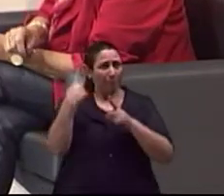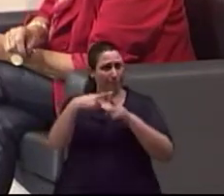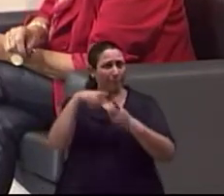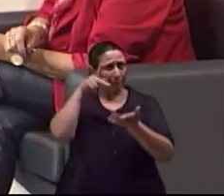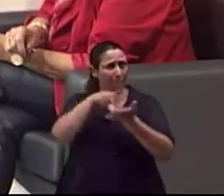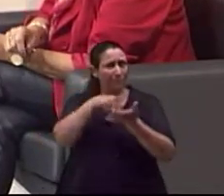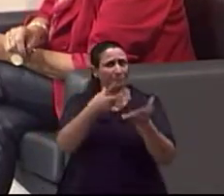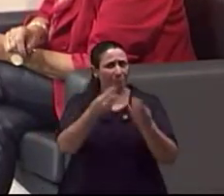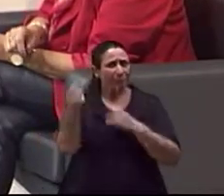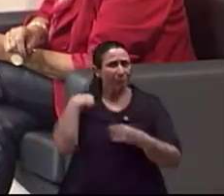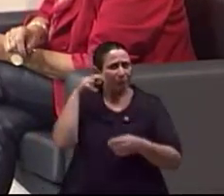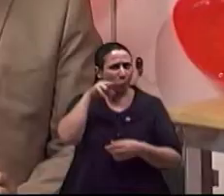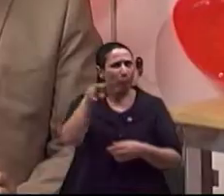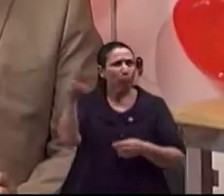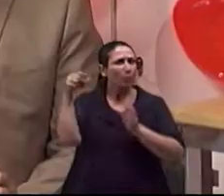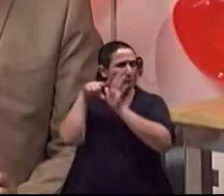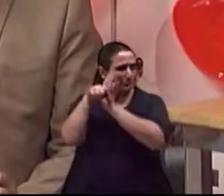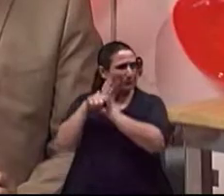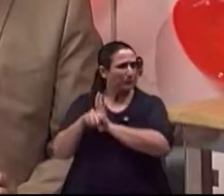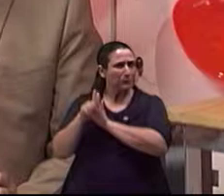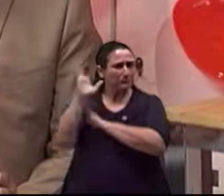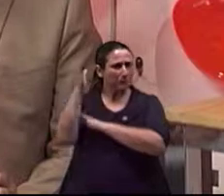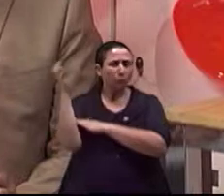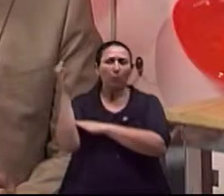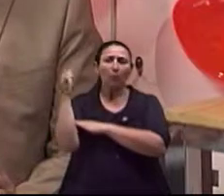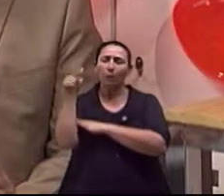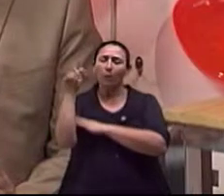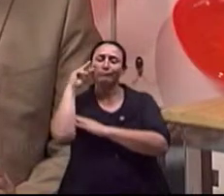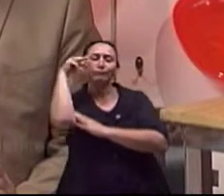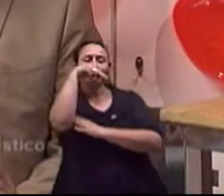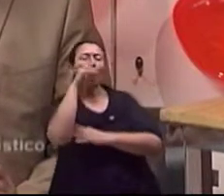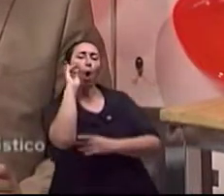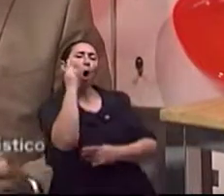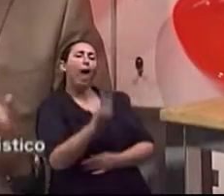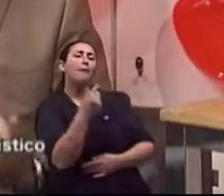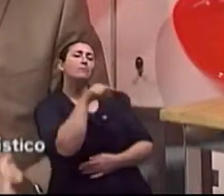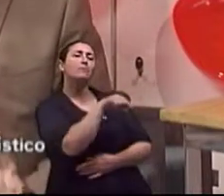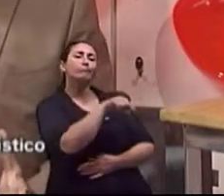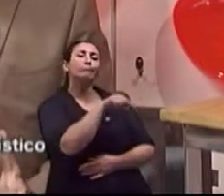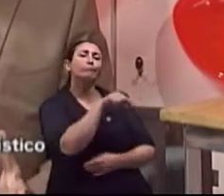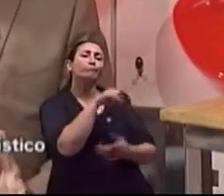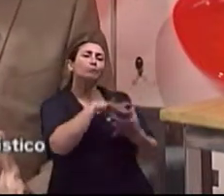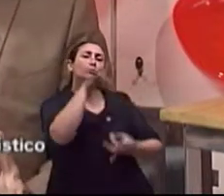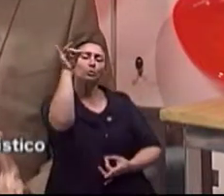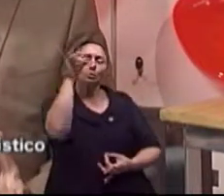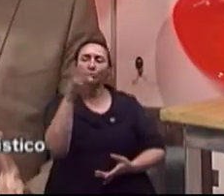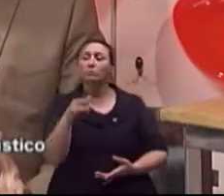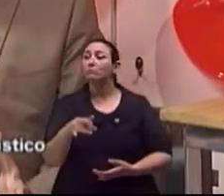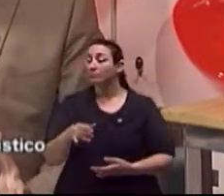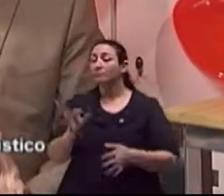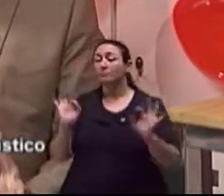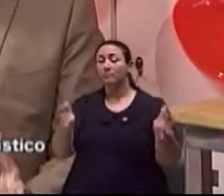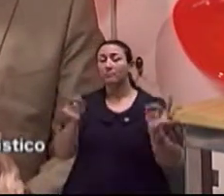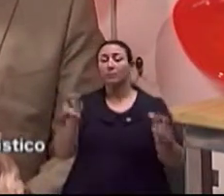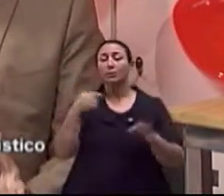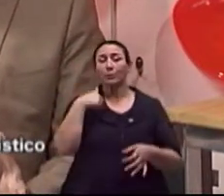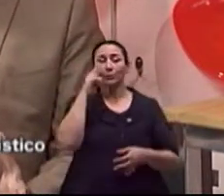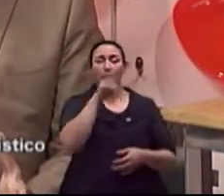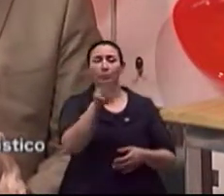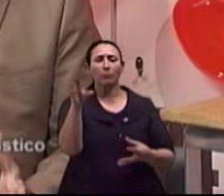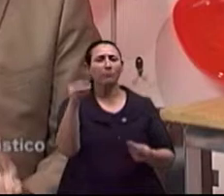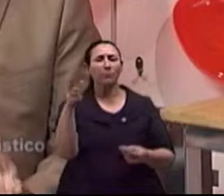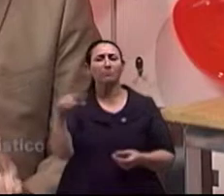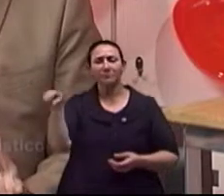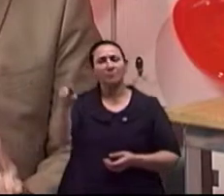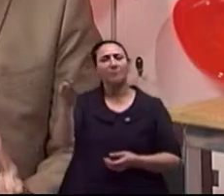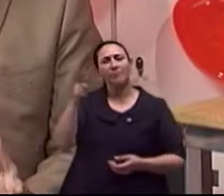muitos momentos é já existe muitas pesquisas científicas comprovando por exemplo aspectos importantes sobre o coma nós pensávamos que o coma